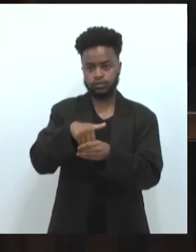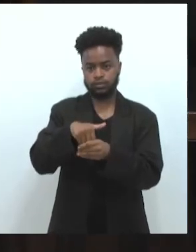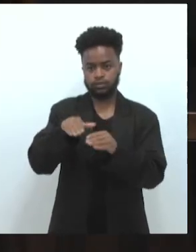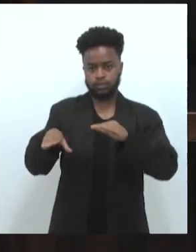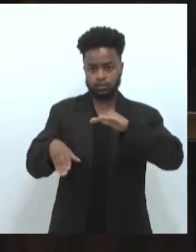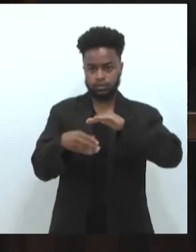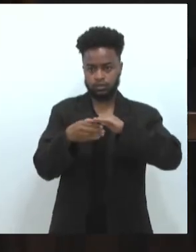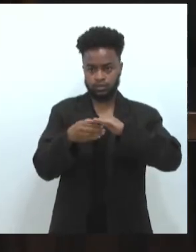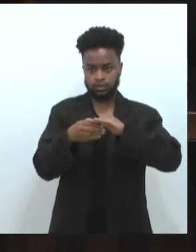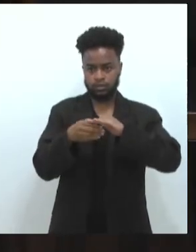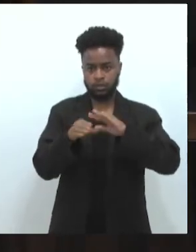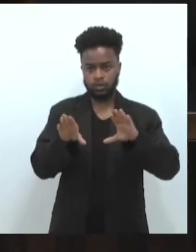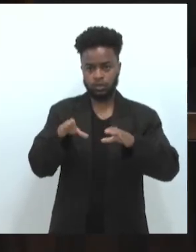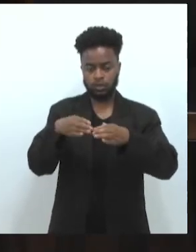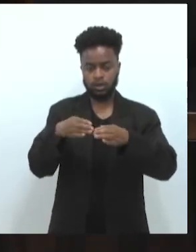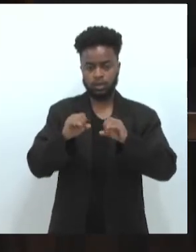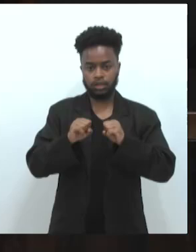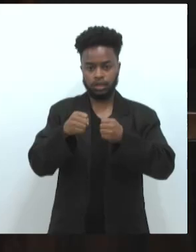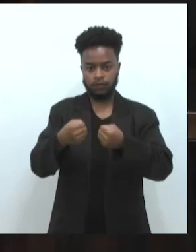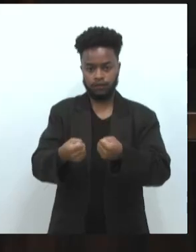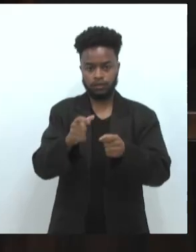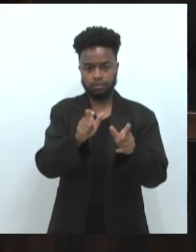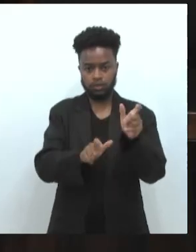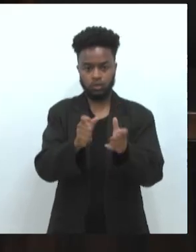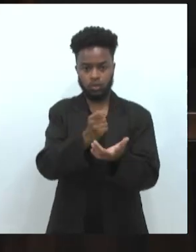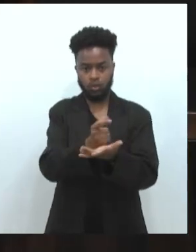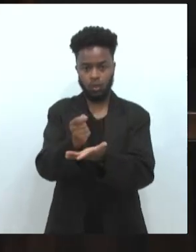emenda da Comissão de Defesa do Consumidor.